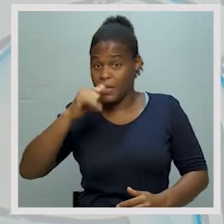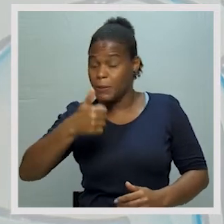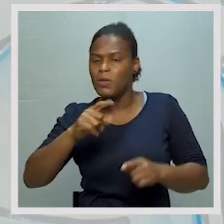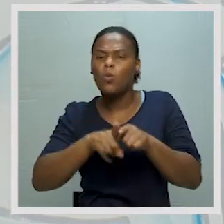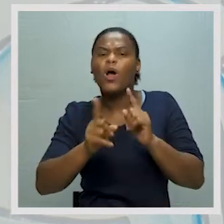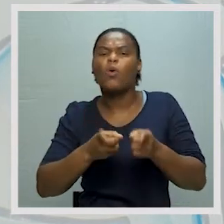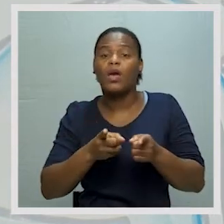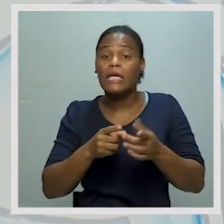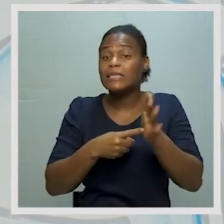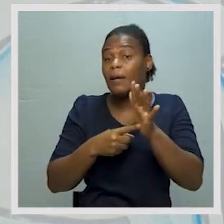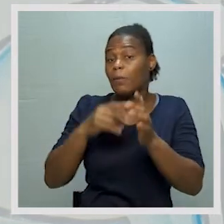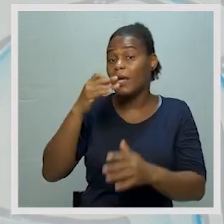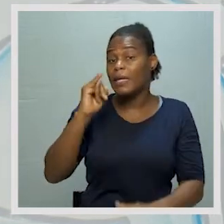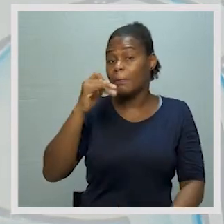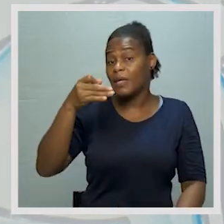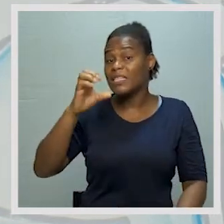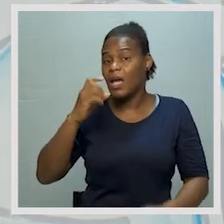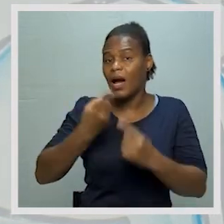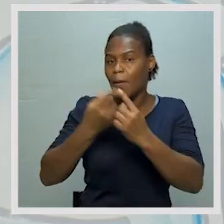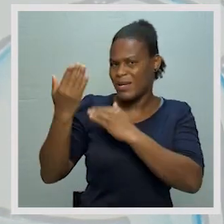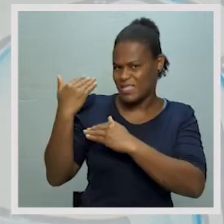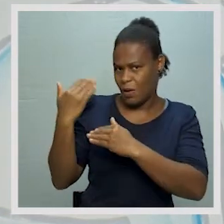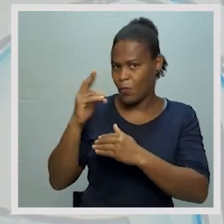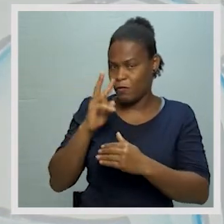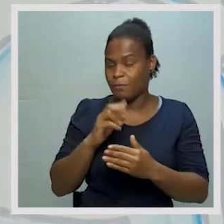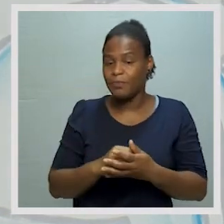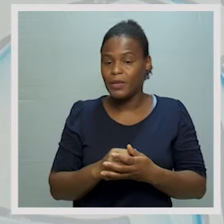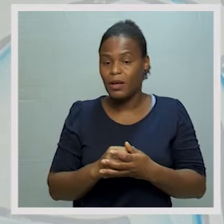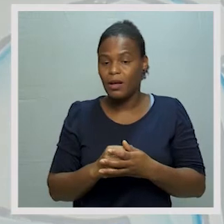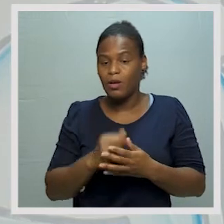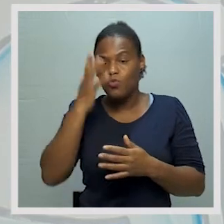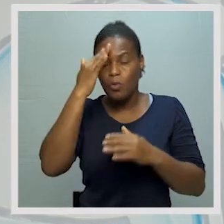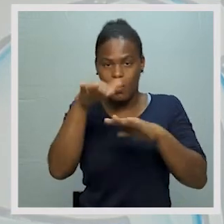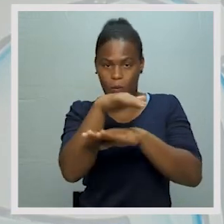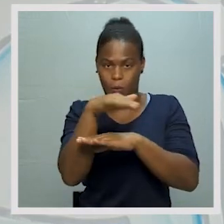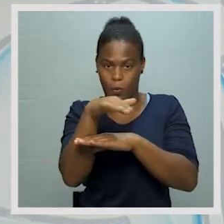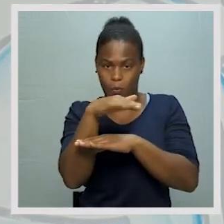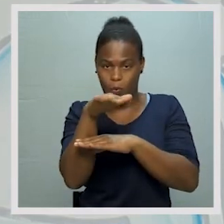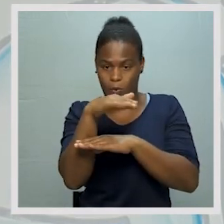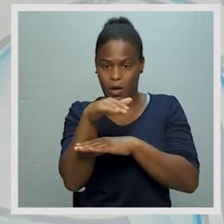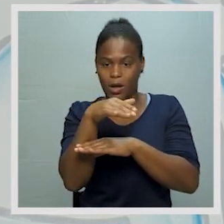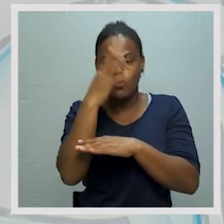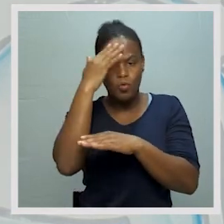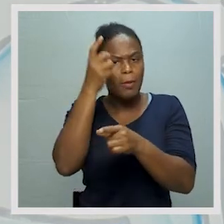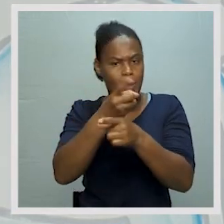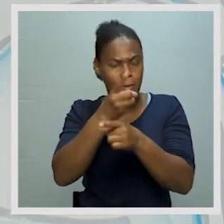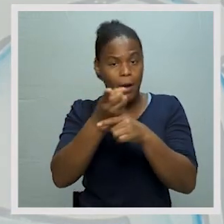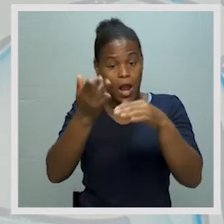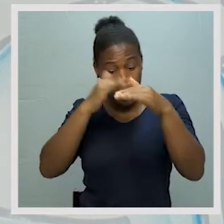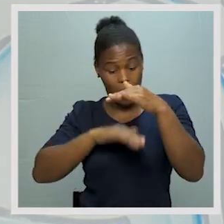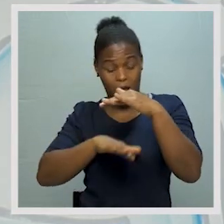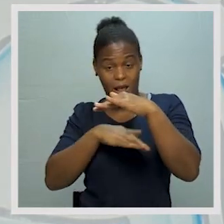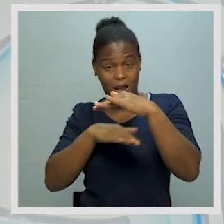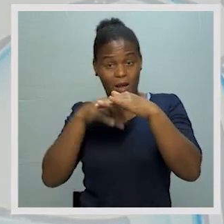IPC, que nós vimos no ano passado? No numerador fica o valor atual. No denominador fica